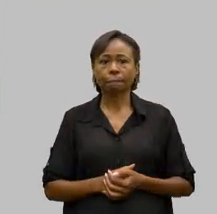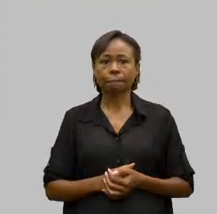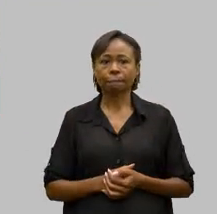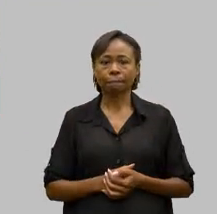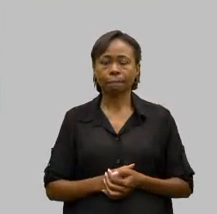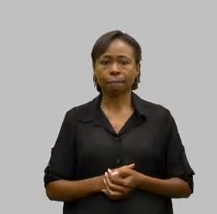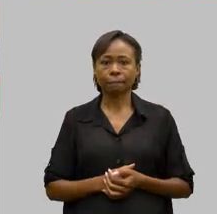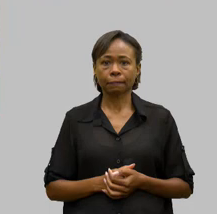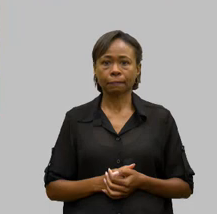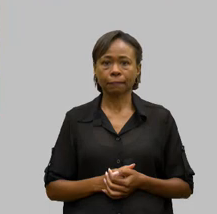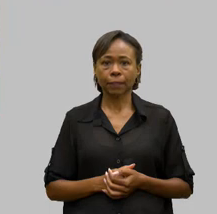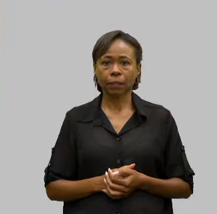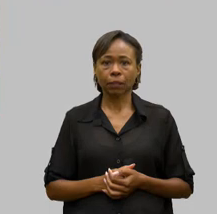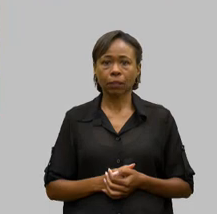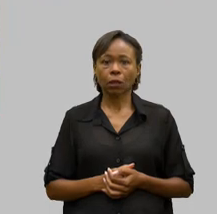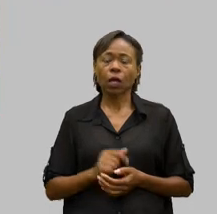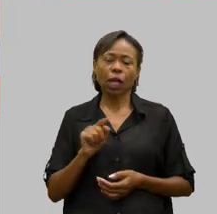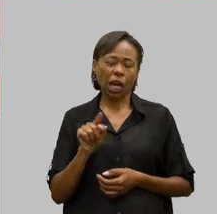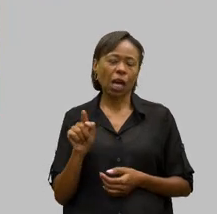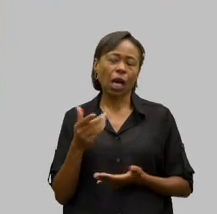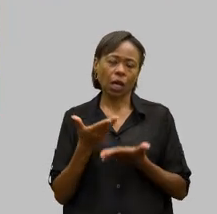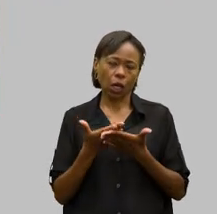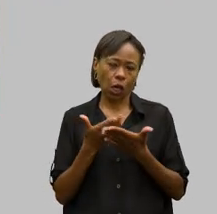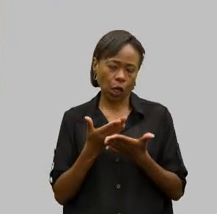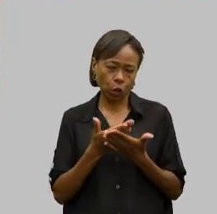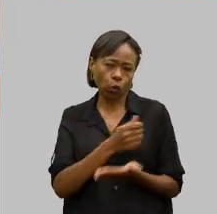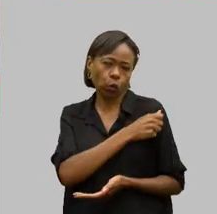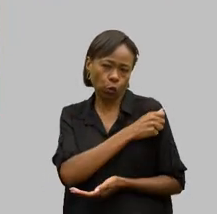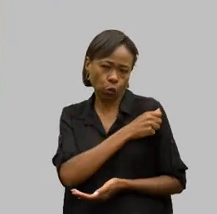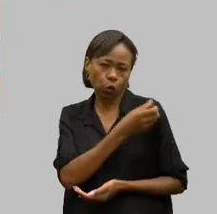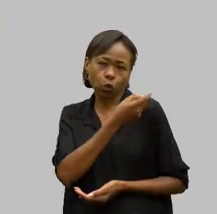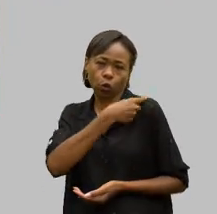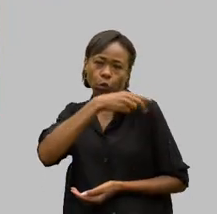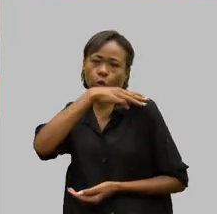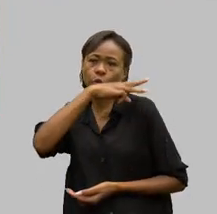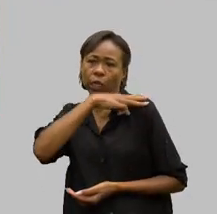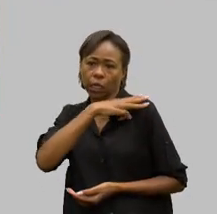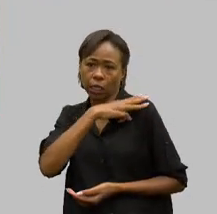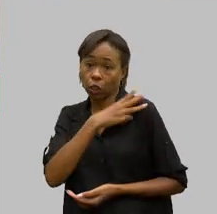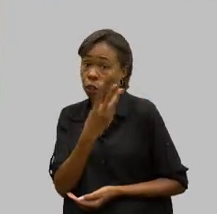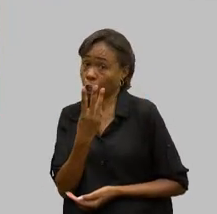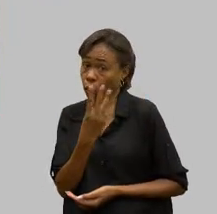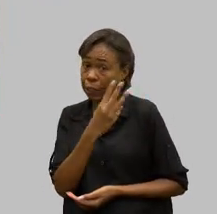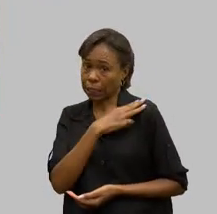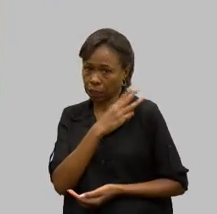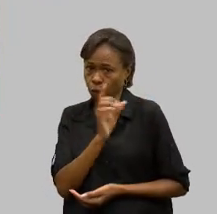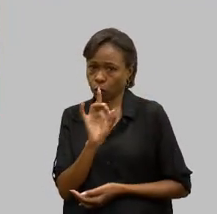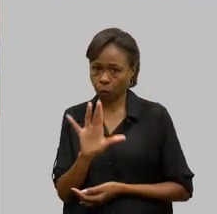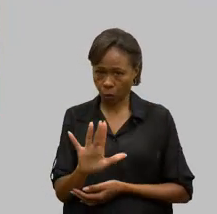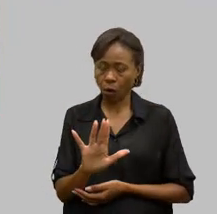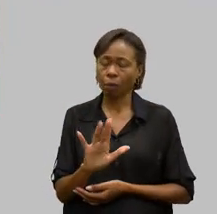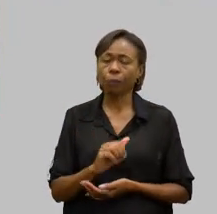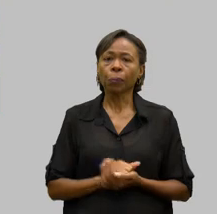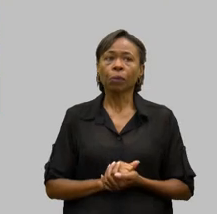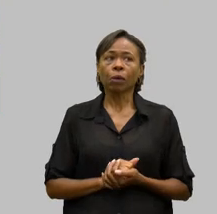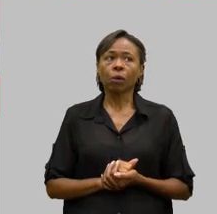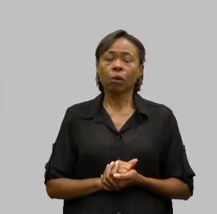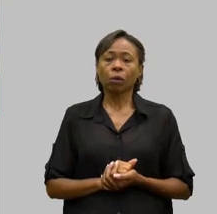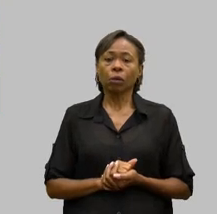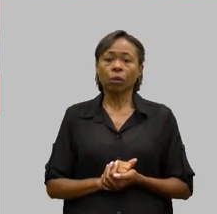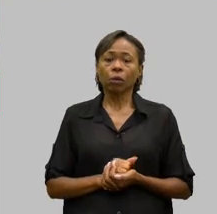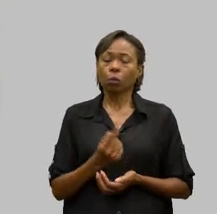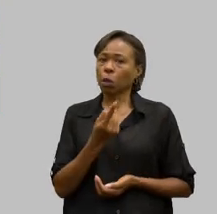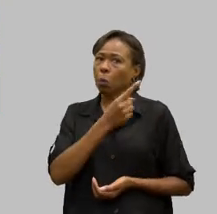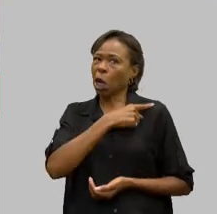estudantes que estão fazendo, então, não contemplam todos os estudantes do ensino médio, no caso. somente aqueles do terceiro ano. Fizeram o